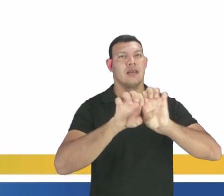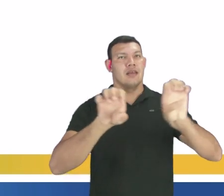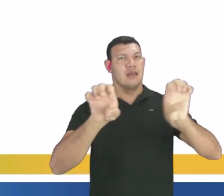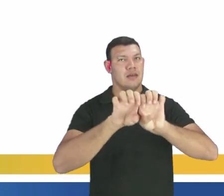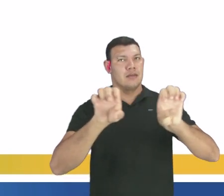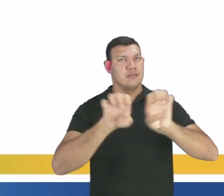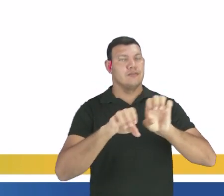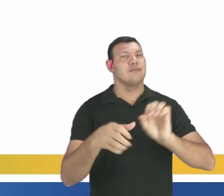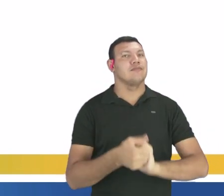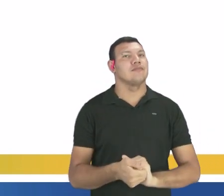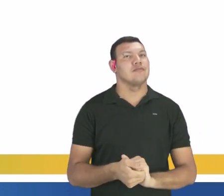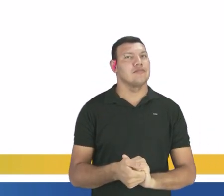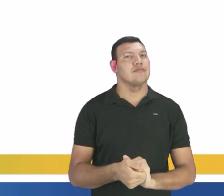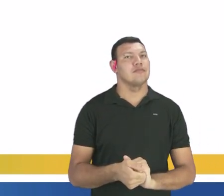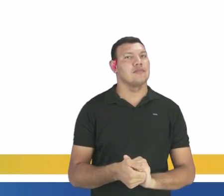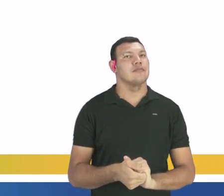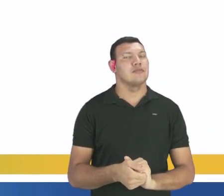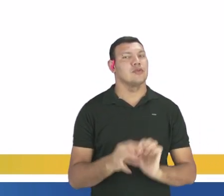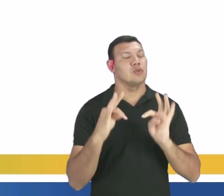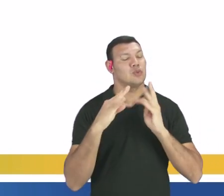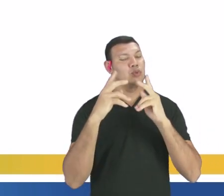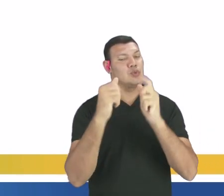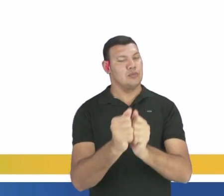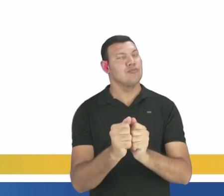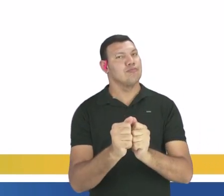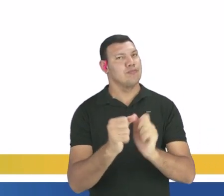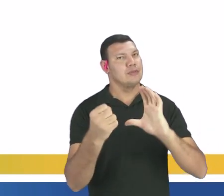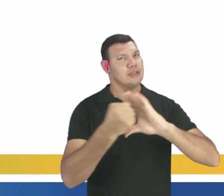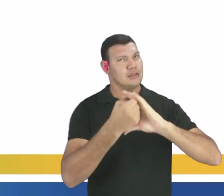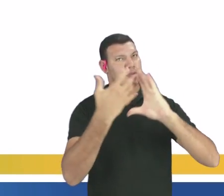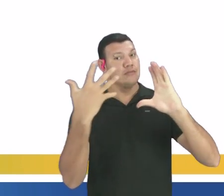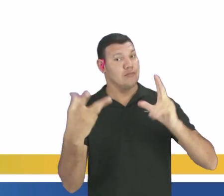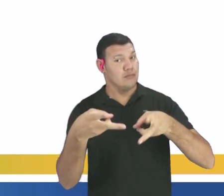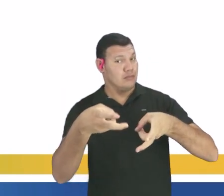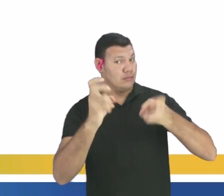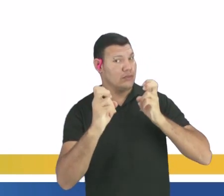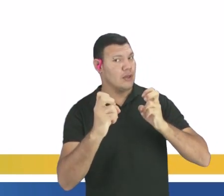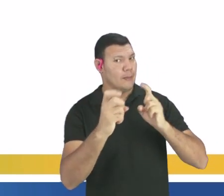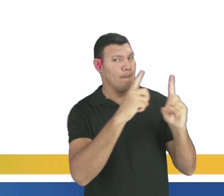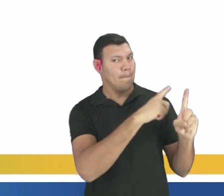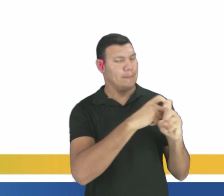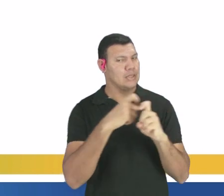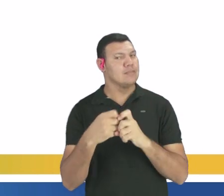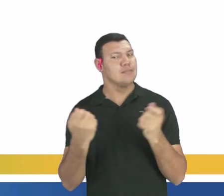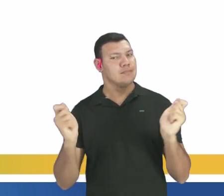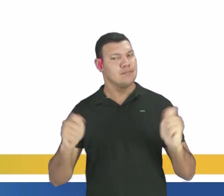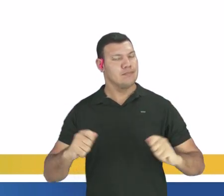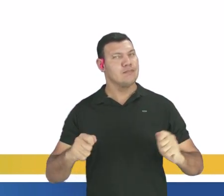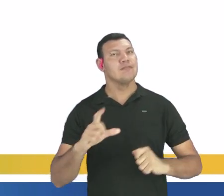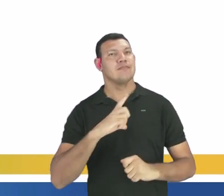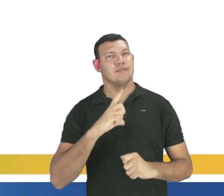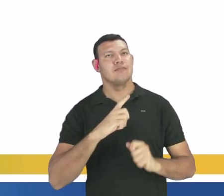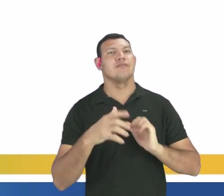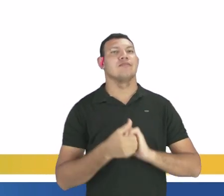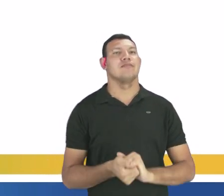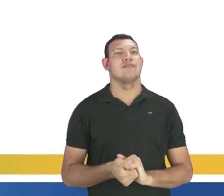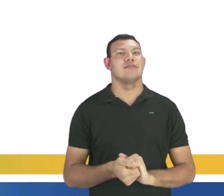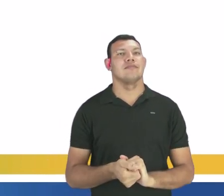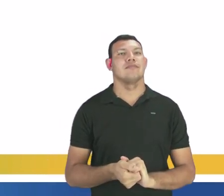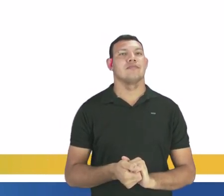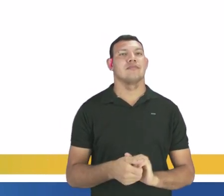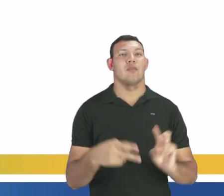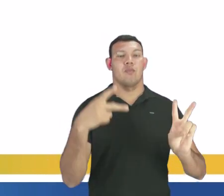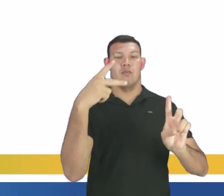coeficientes inteiros. Percebam aí a característica, tá? Do que o polinômio tem que ter? Um coeficiente inteiro,